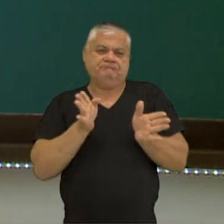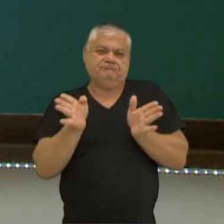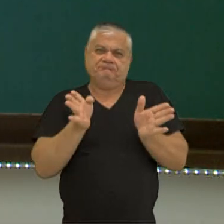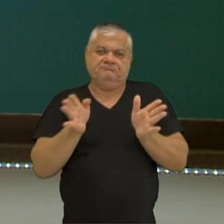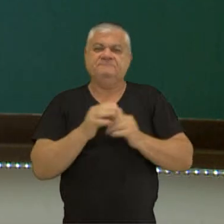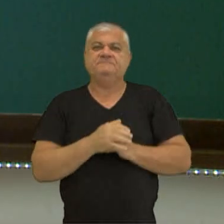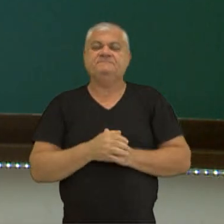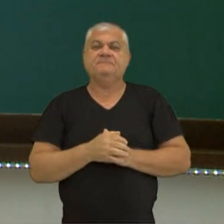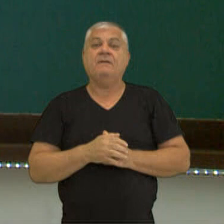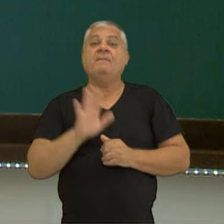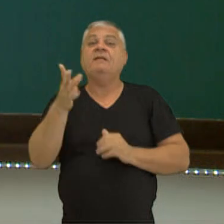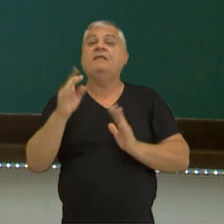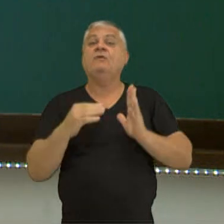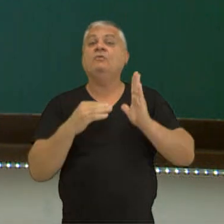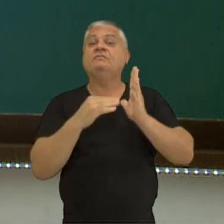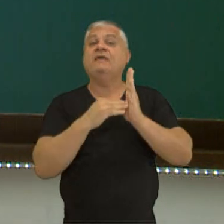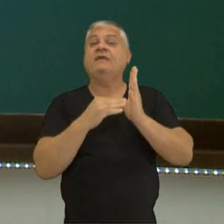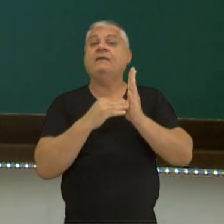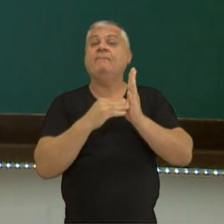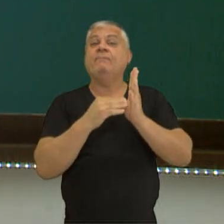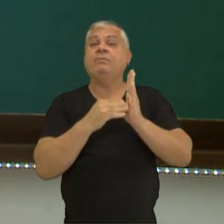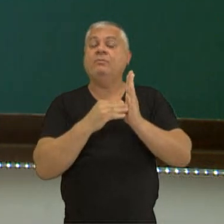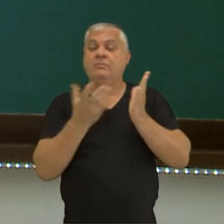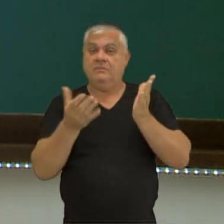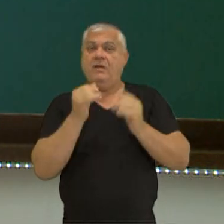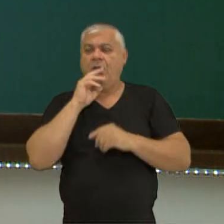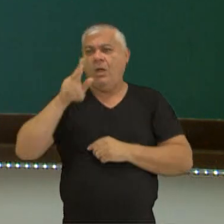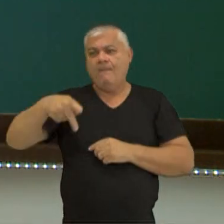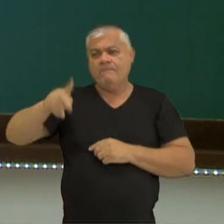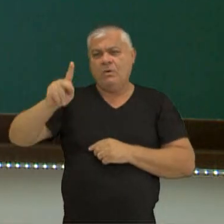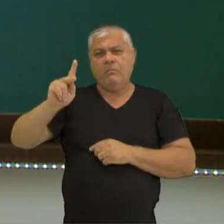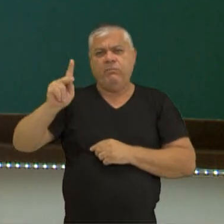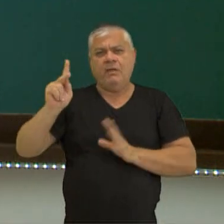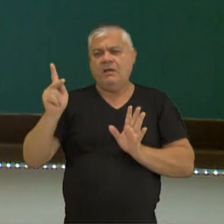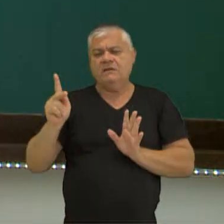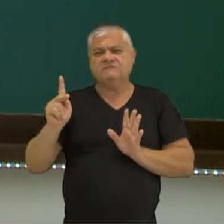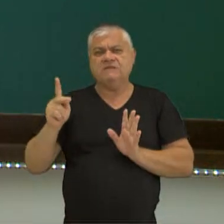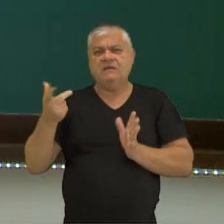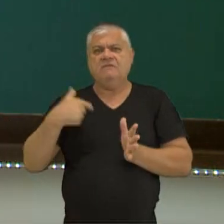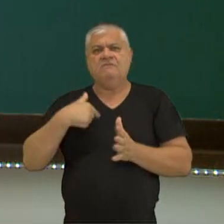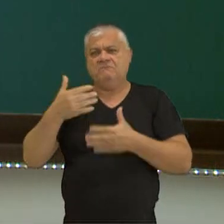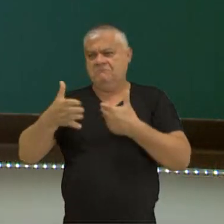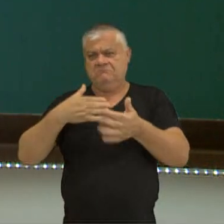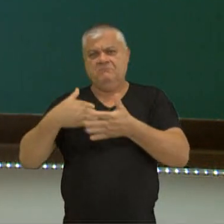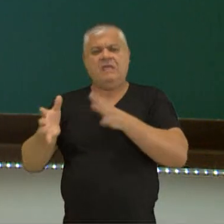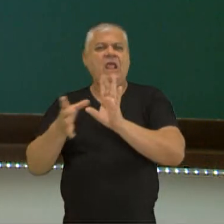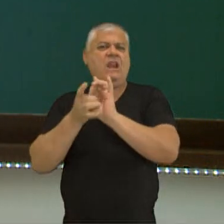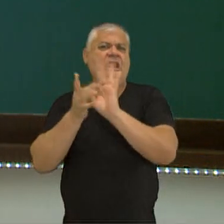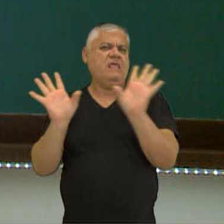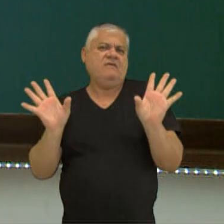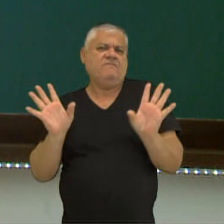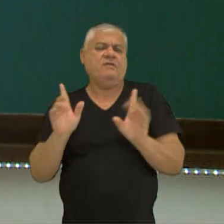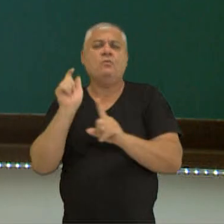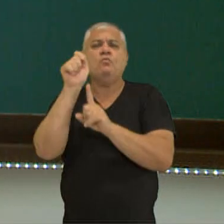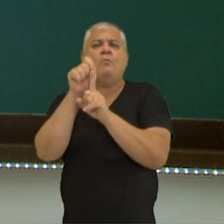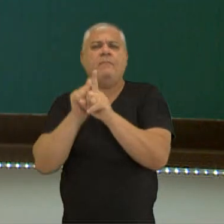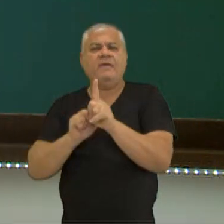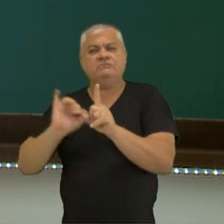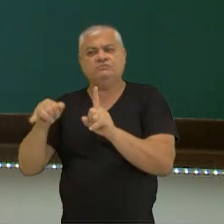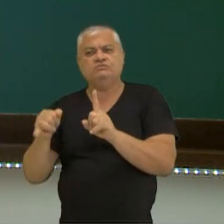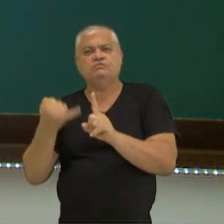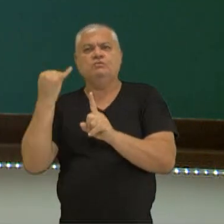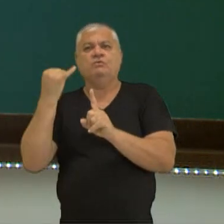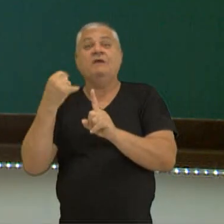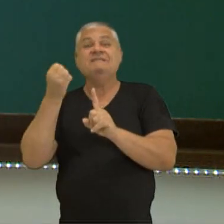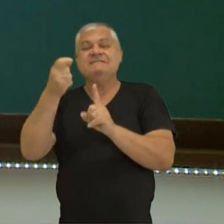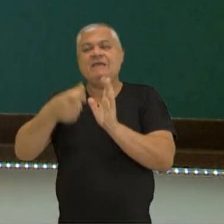que na poupança não há um período ali, normalmente só tem um mês, no mês, né? Se você tirar antes do vencimento, você não ganha o juro